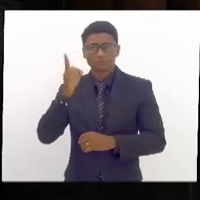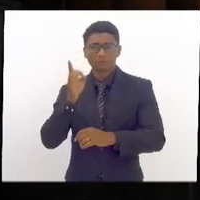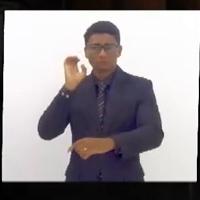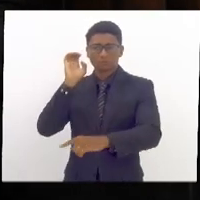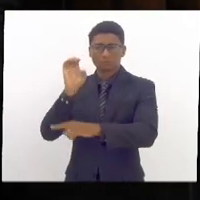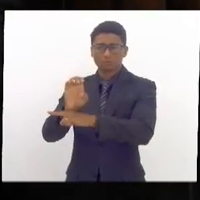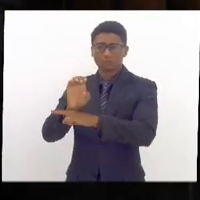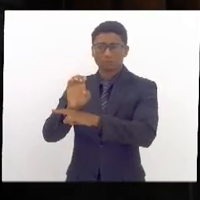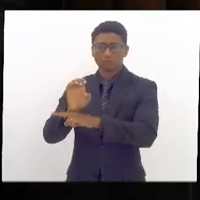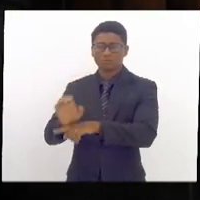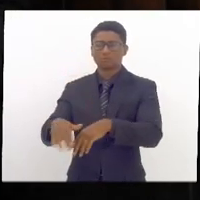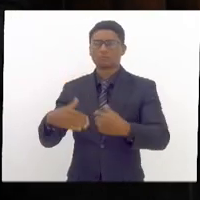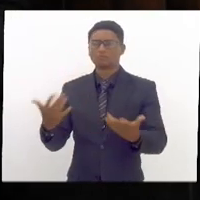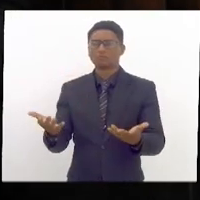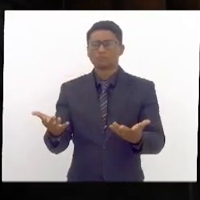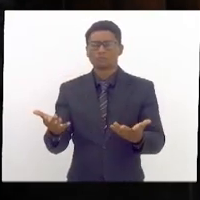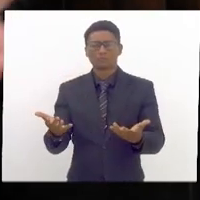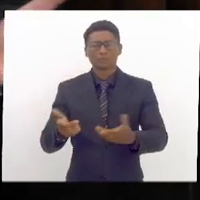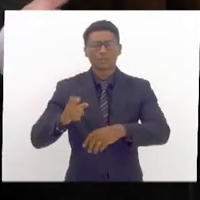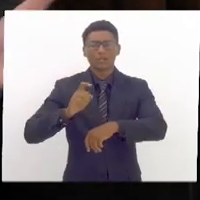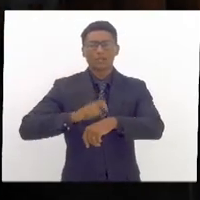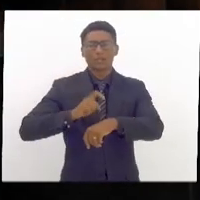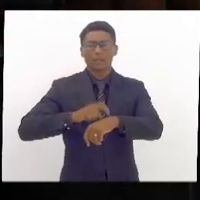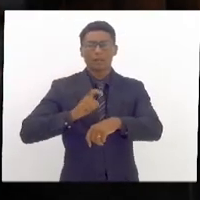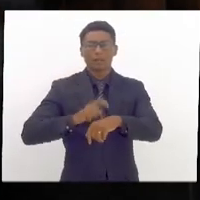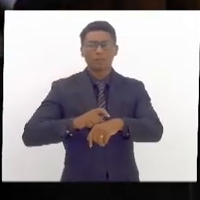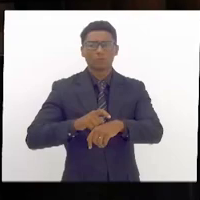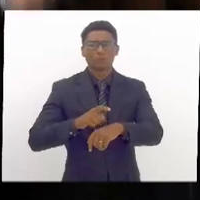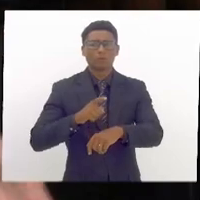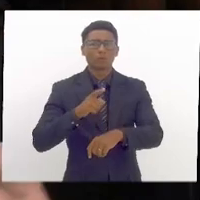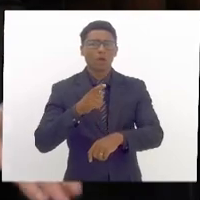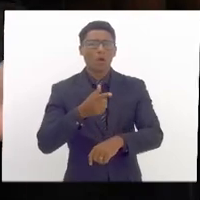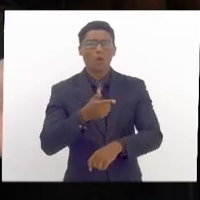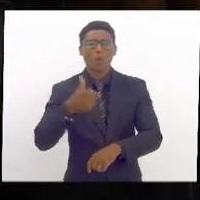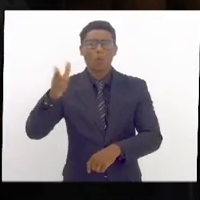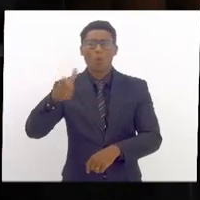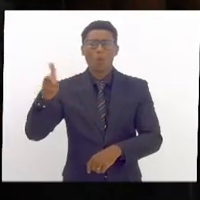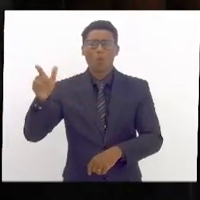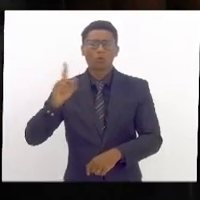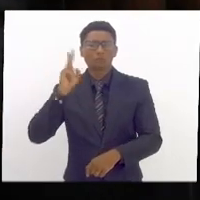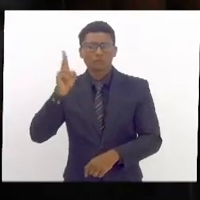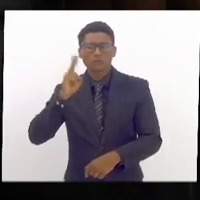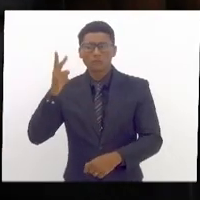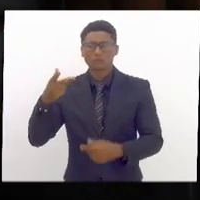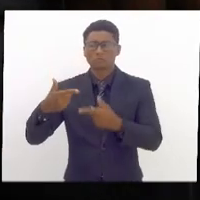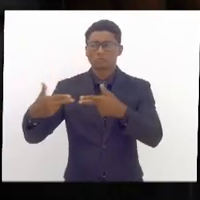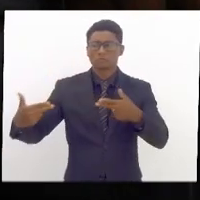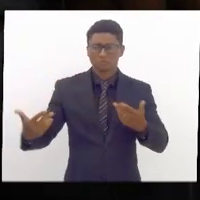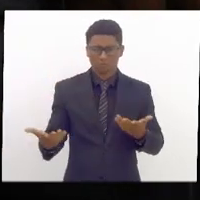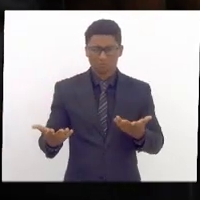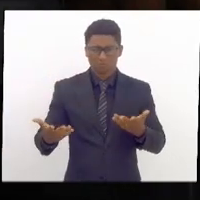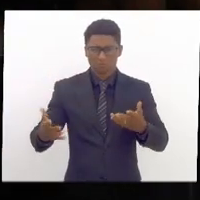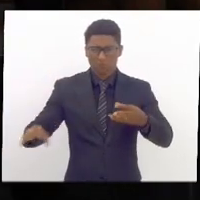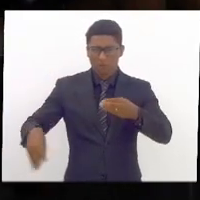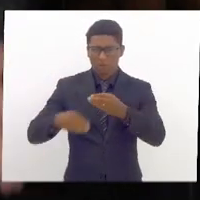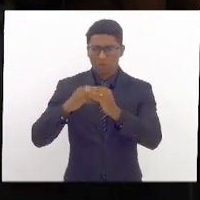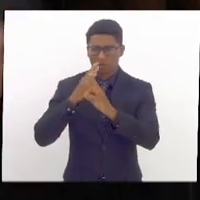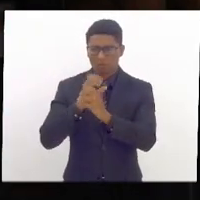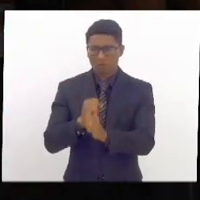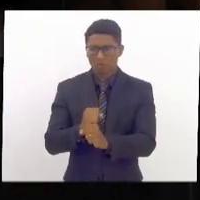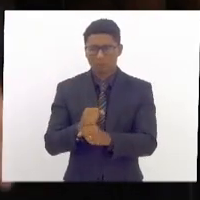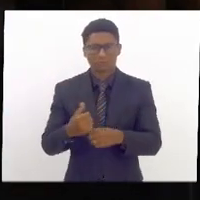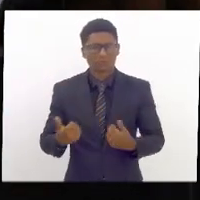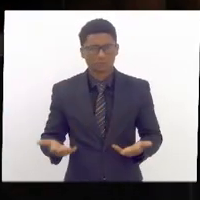no exercício de outros mandatos? Como é que vai? É ou não é a aposentadoria de deputado estadual? O que quer o projeto, afinal de contas? É garantir um